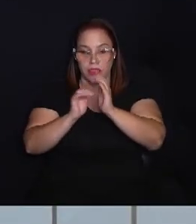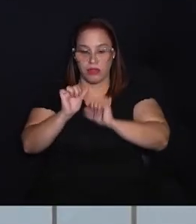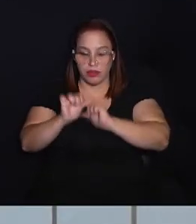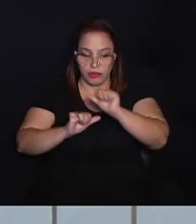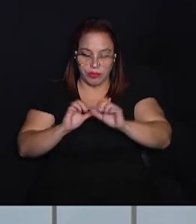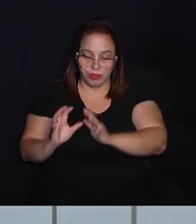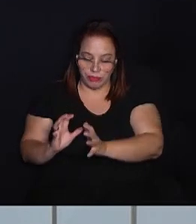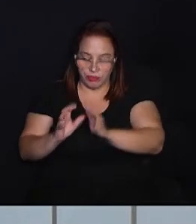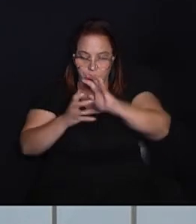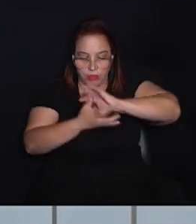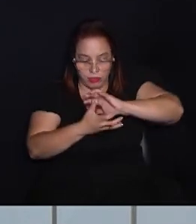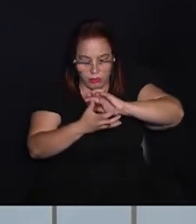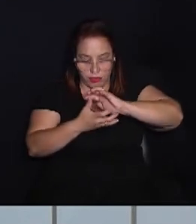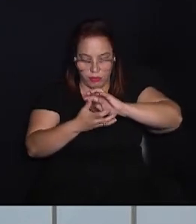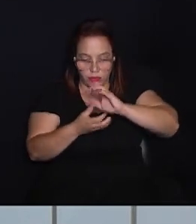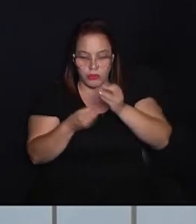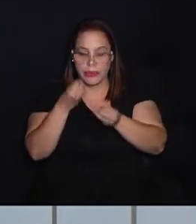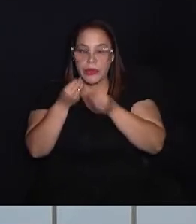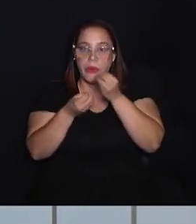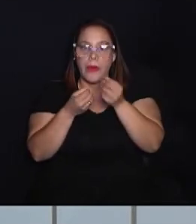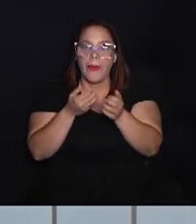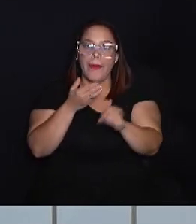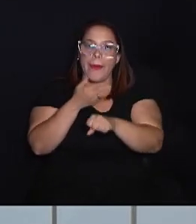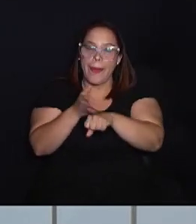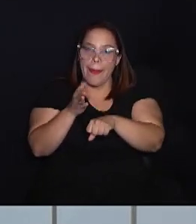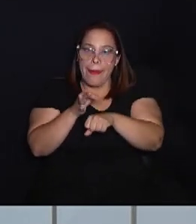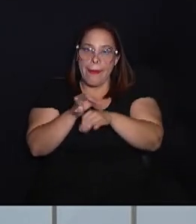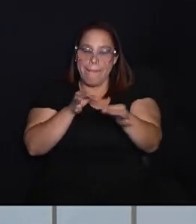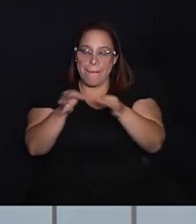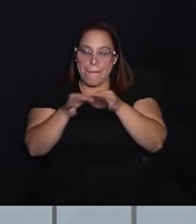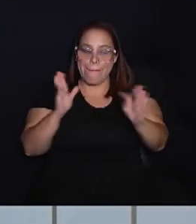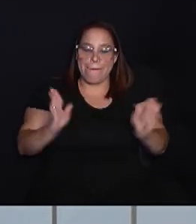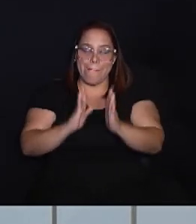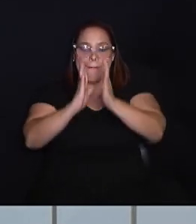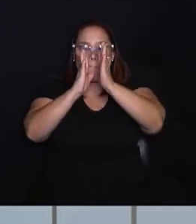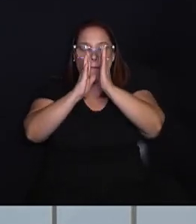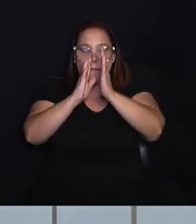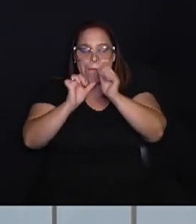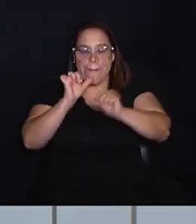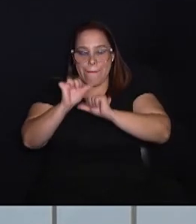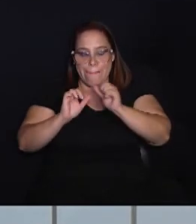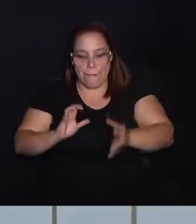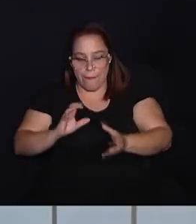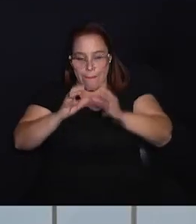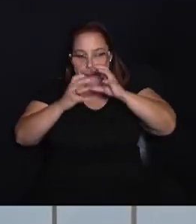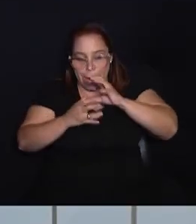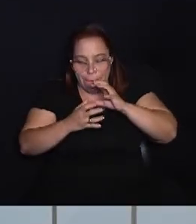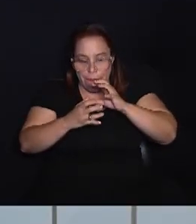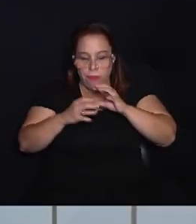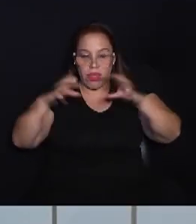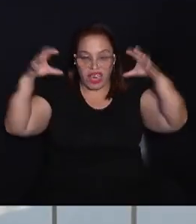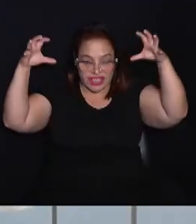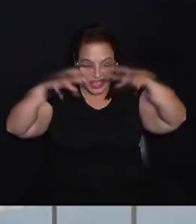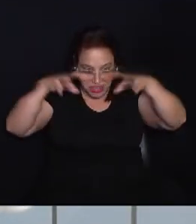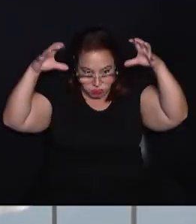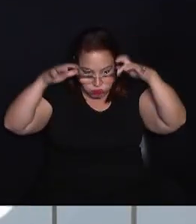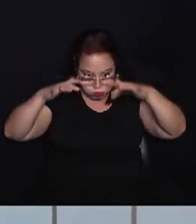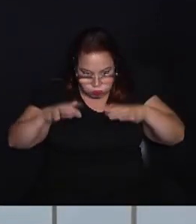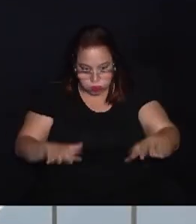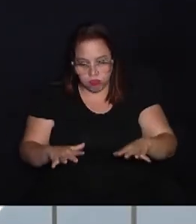Há 20 anos o governo federal não reajusta algumas tabelas do SUS, né? Então isso é uma coisa que precisa